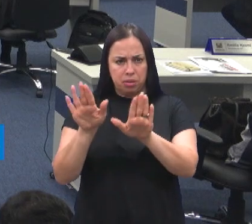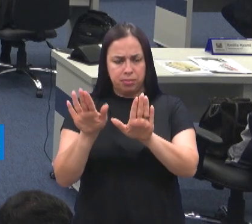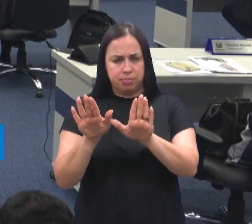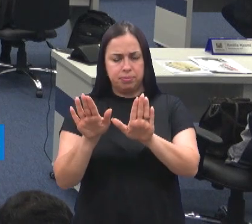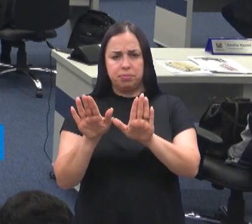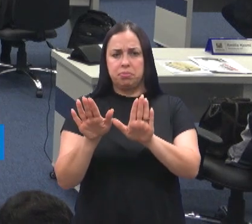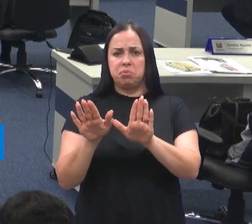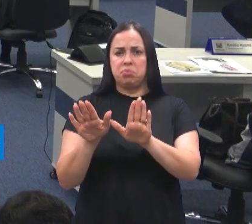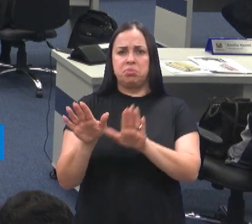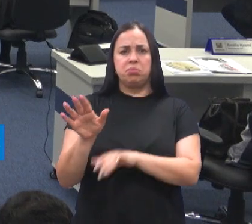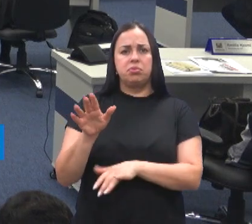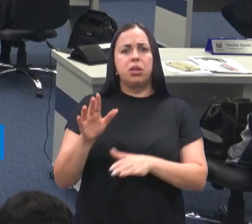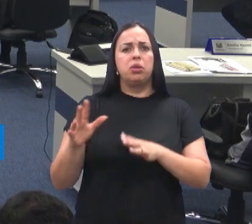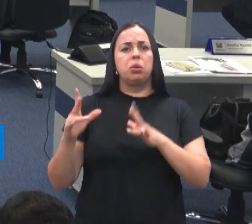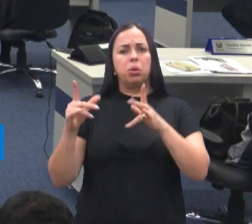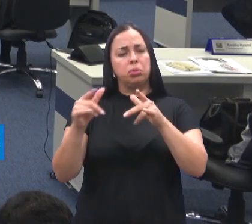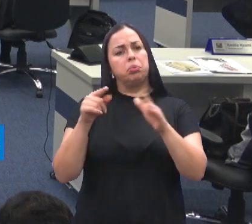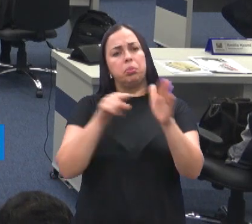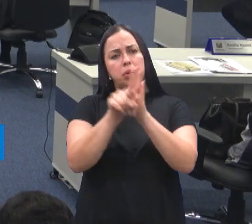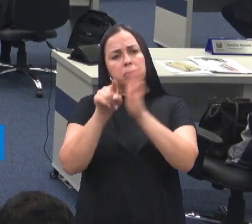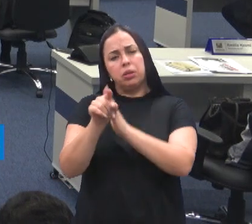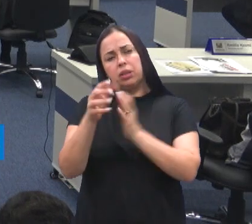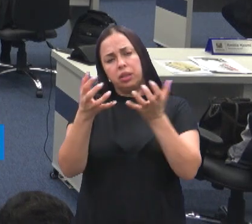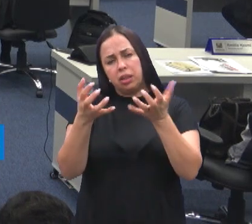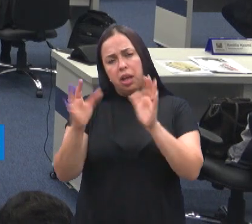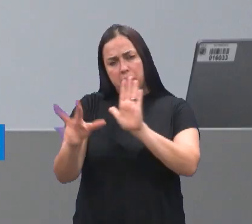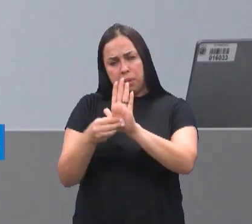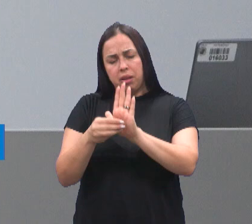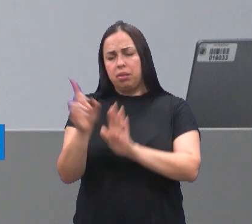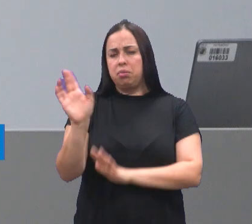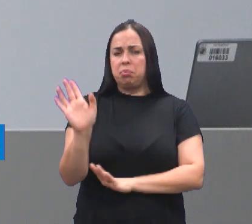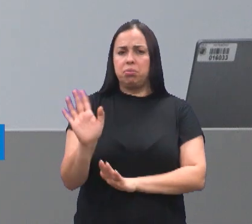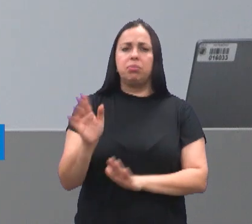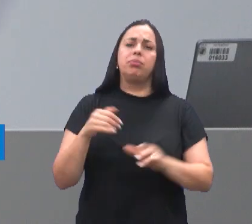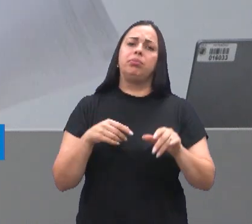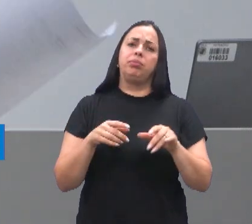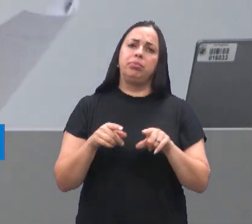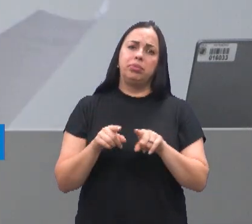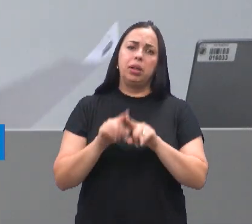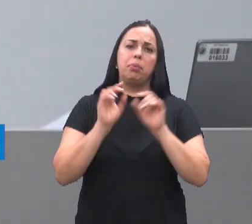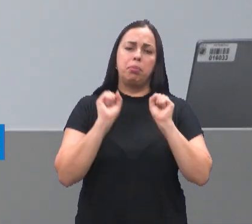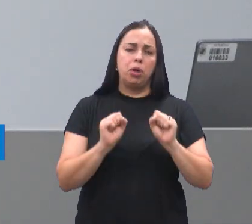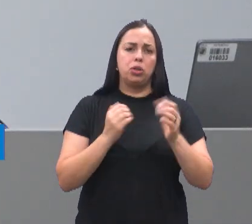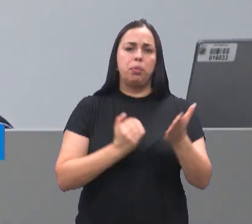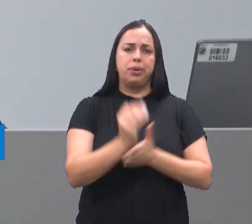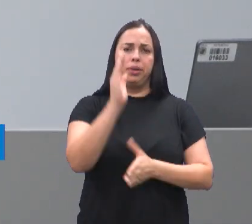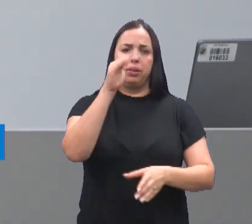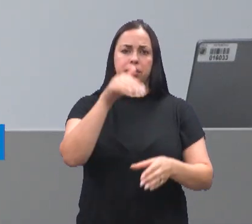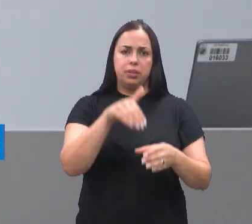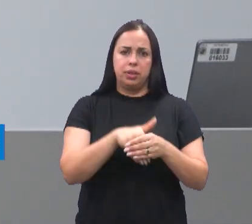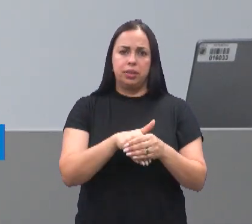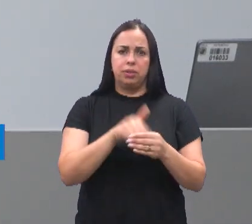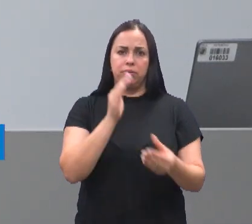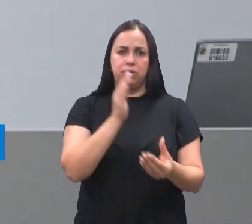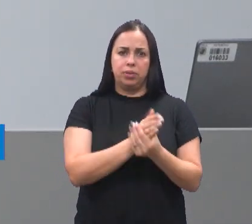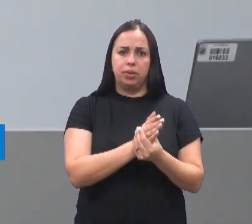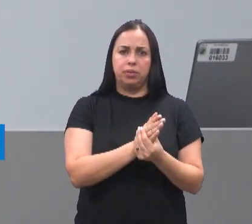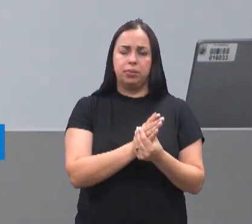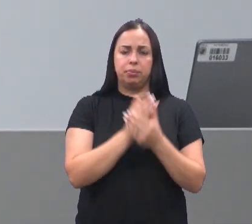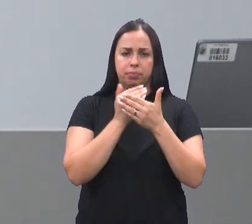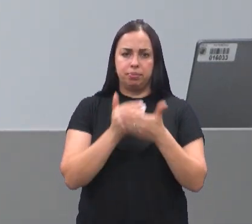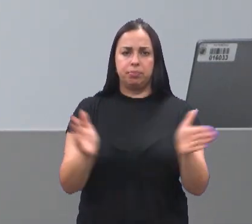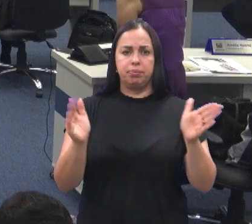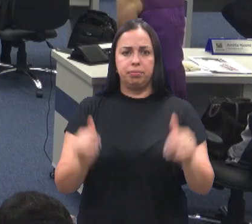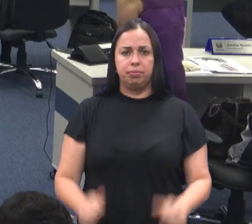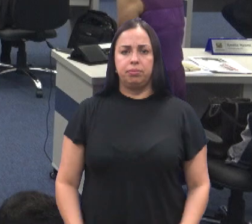Nenhuma manifestação. Sem nenhuma votação contrária, o processo está em condições de votação. Em votação, o processo. Aberta a